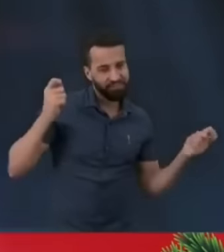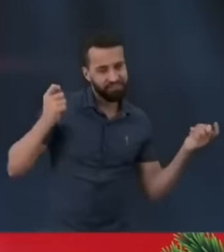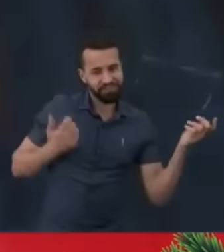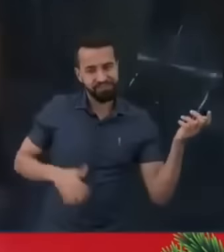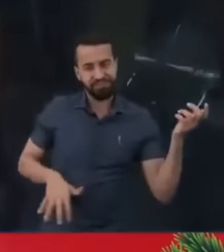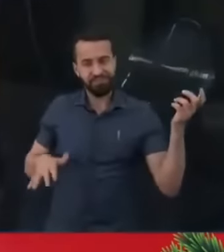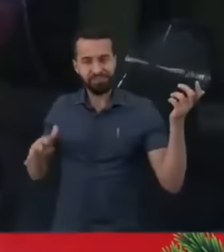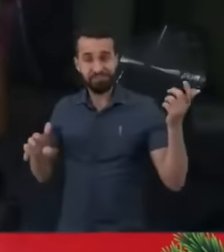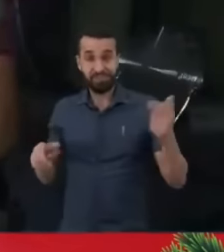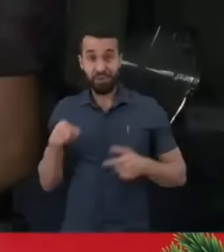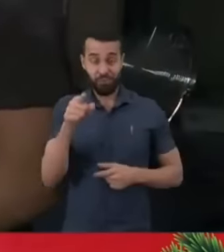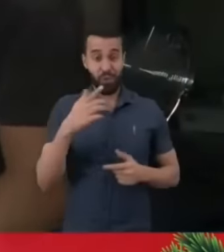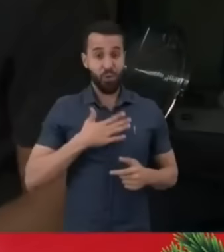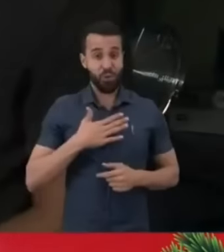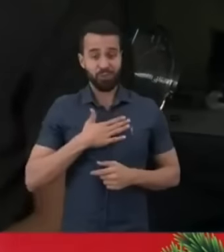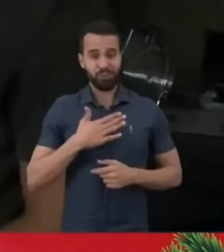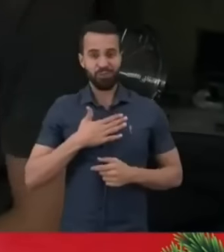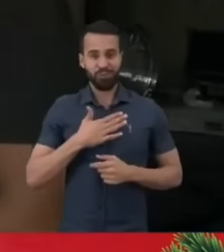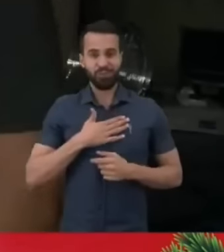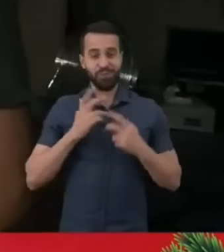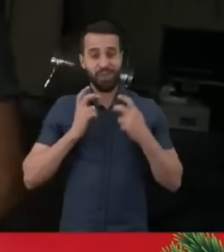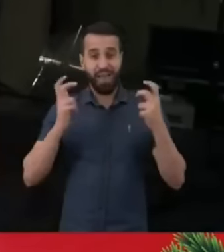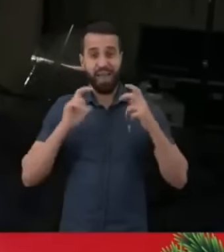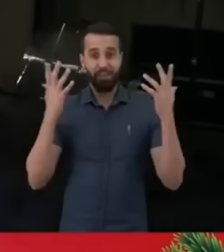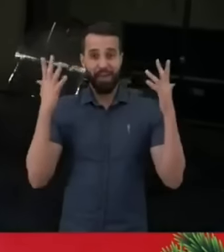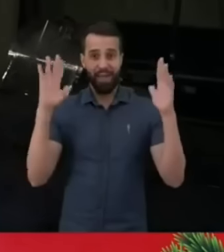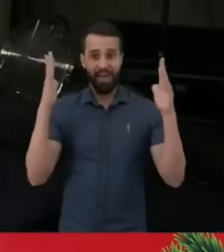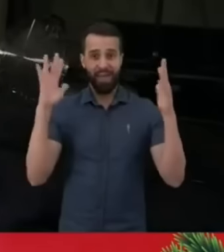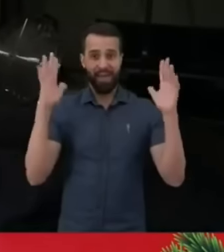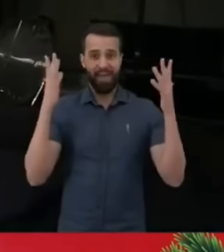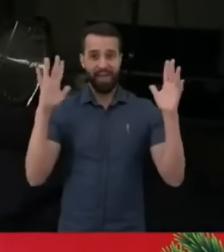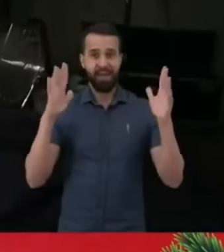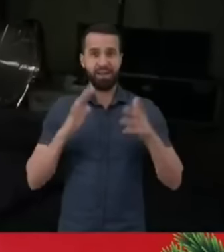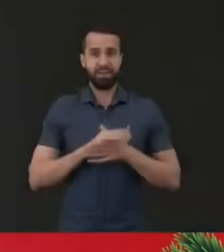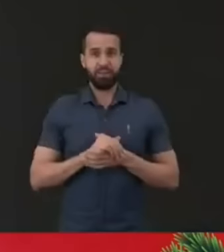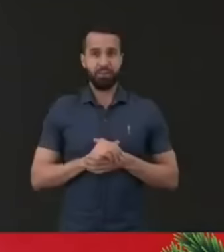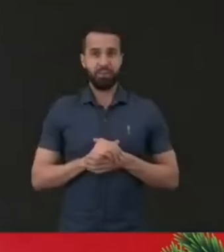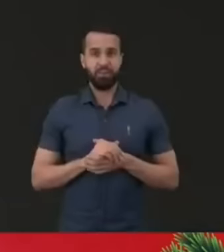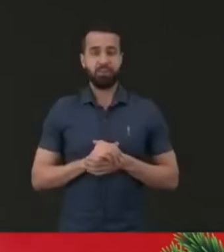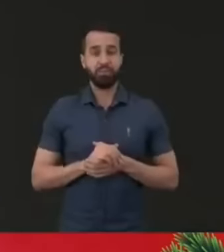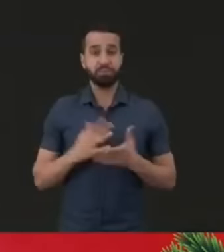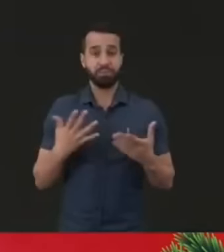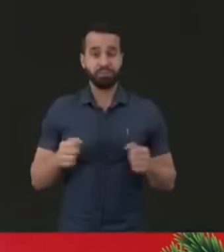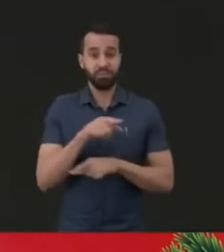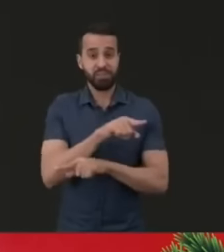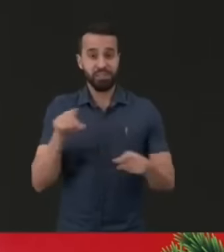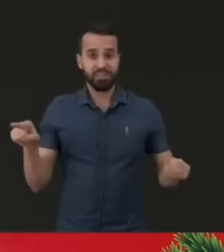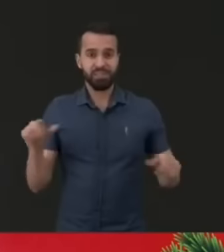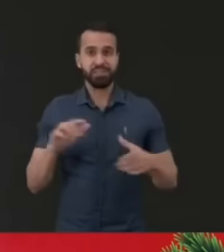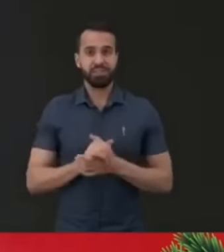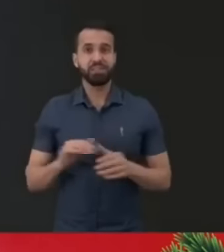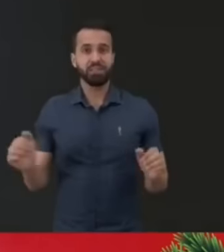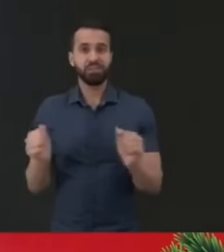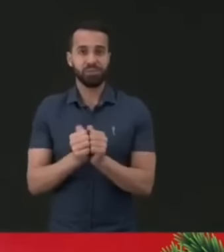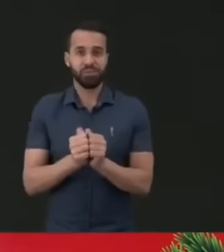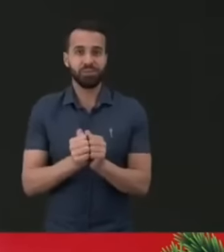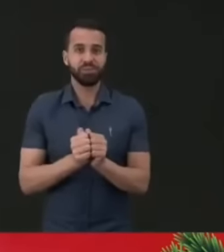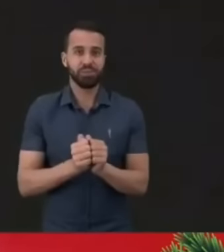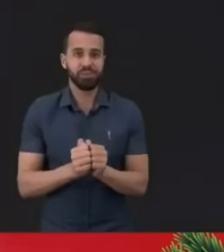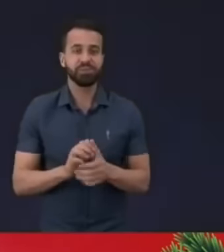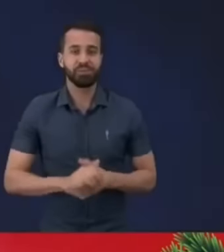sei. Que gostou, pra barulho pra gente aí. Pessoal aqui da frente, pessoal do Brasil. Tamo junto, galera. Obrigado.